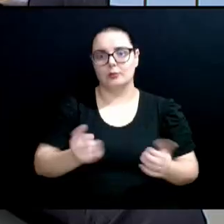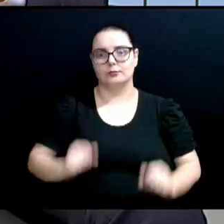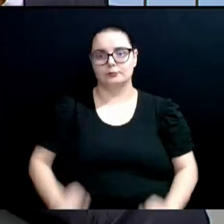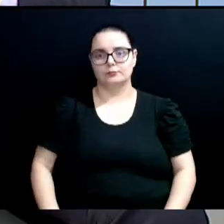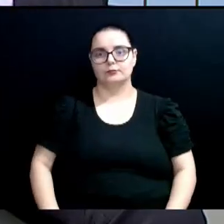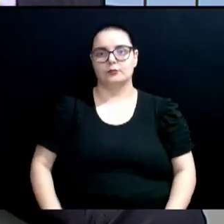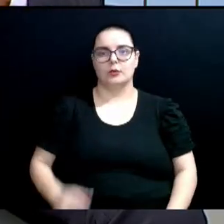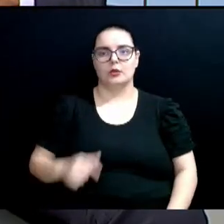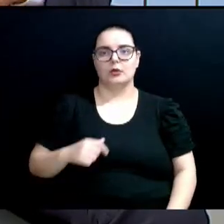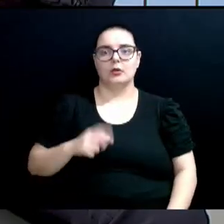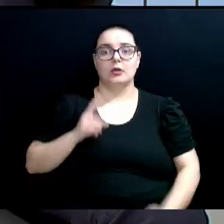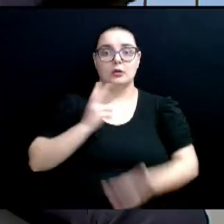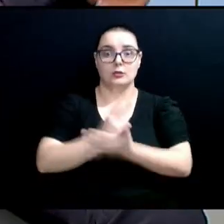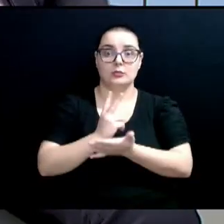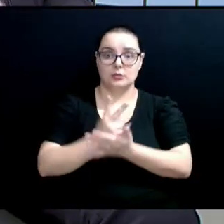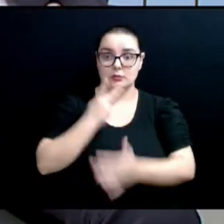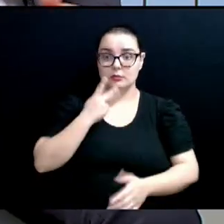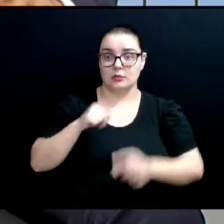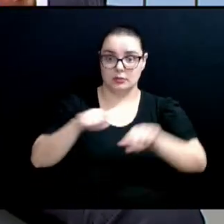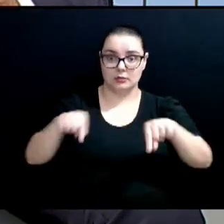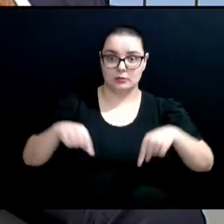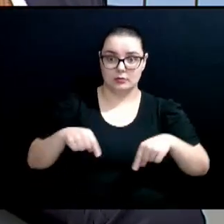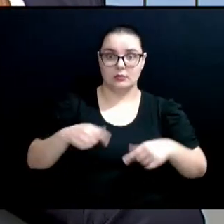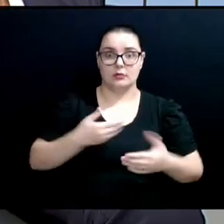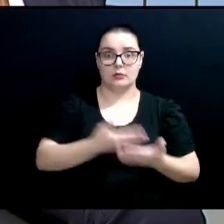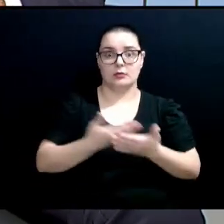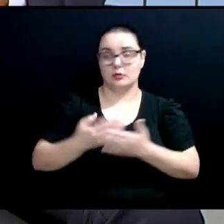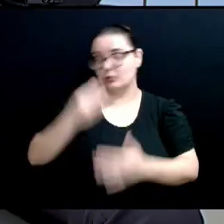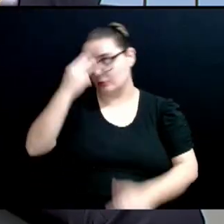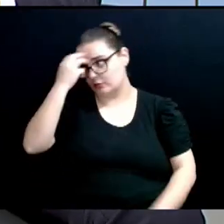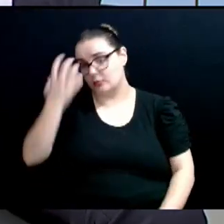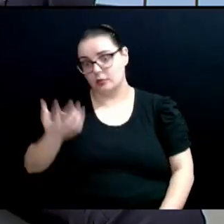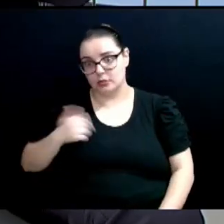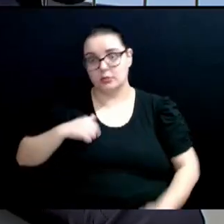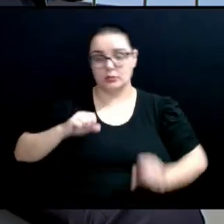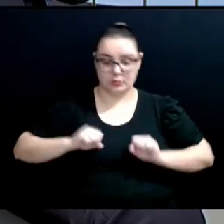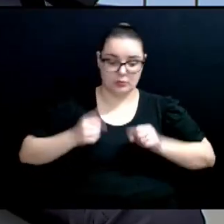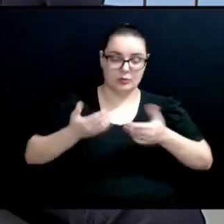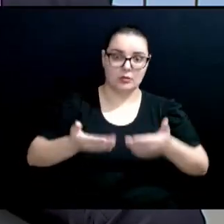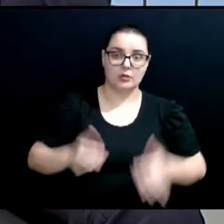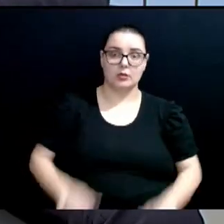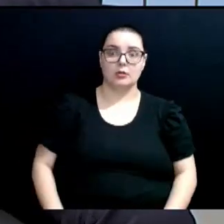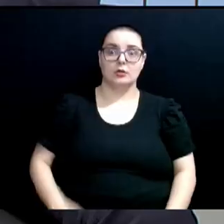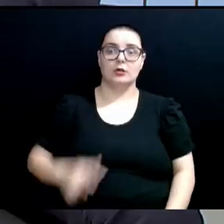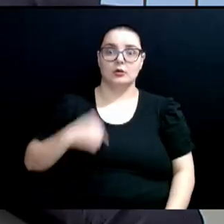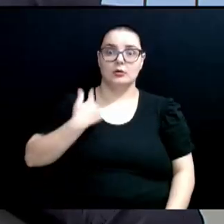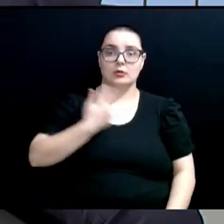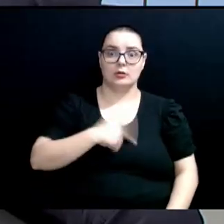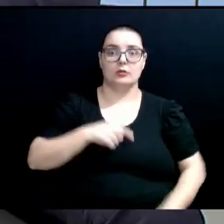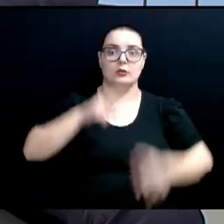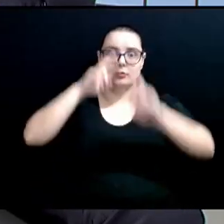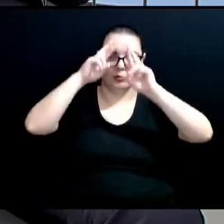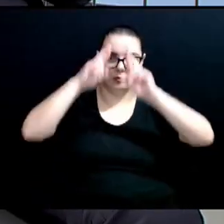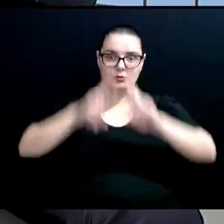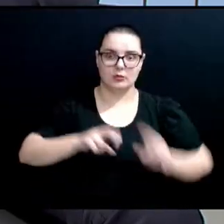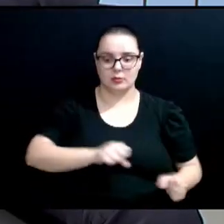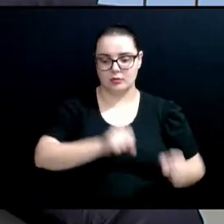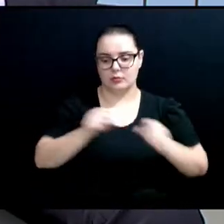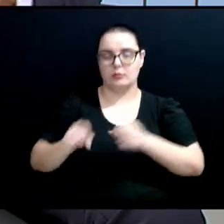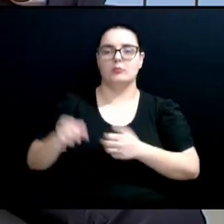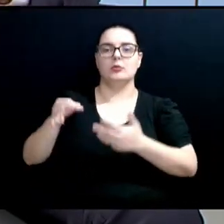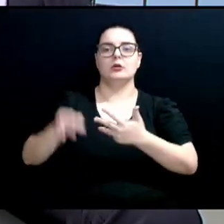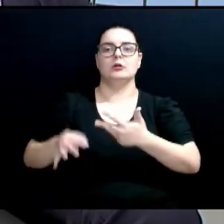sempre digo em sala de aula, Romão, e sou um defensor disso, nós temos que respeitar o Poder Judiciário. O